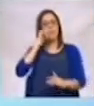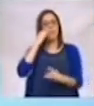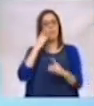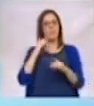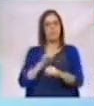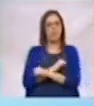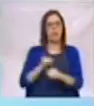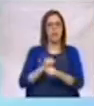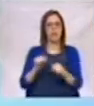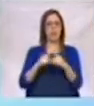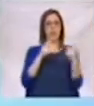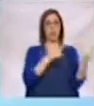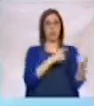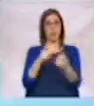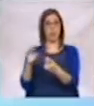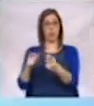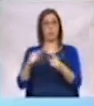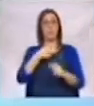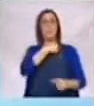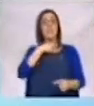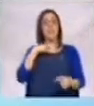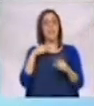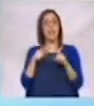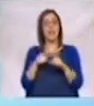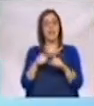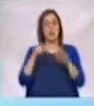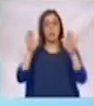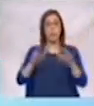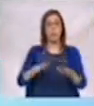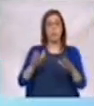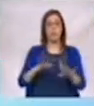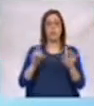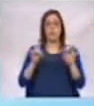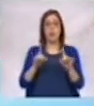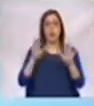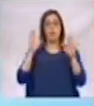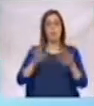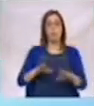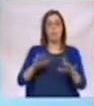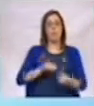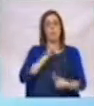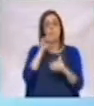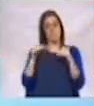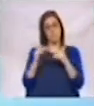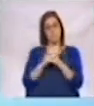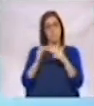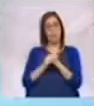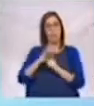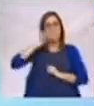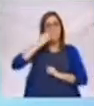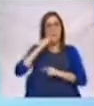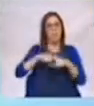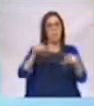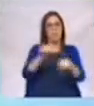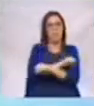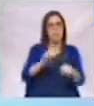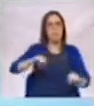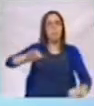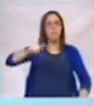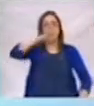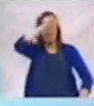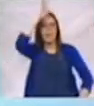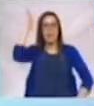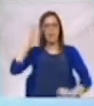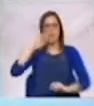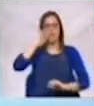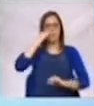de vítimas de atentados terroristas jihadistas são muçulmanos. São muçulmanos que morrem vítimas das bombas